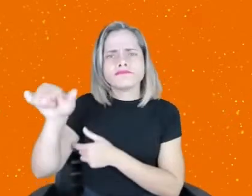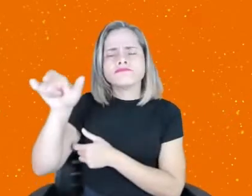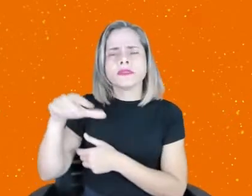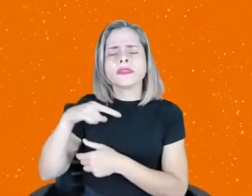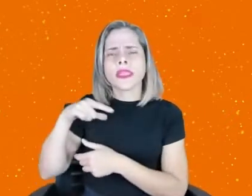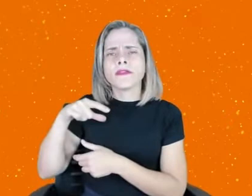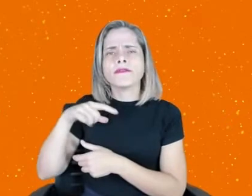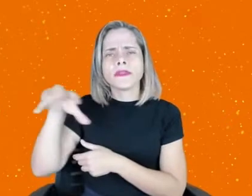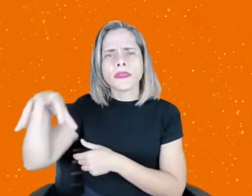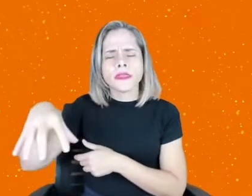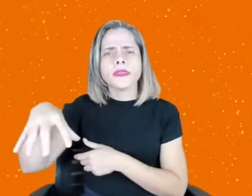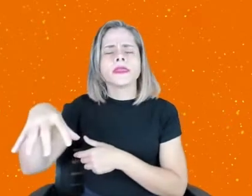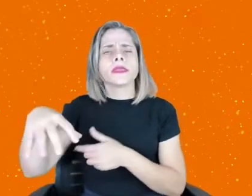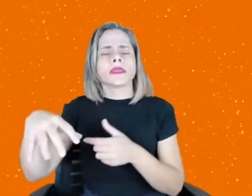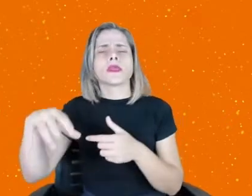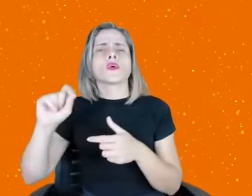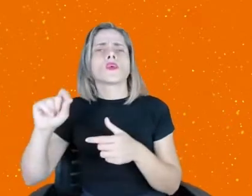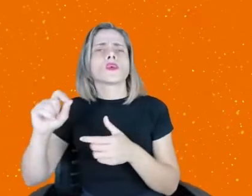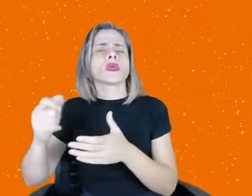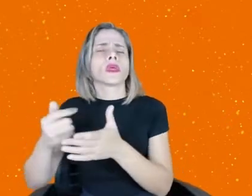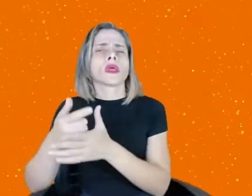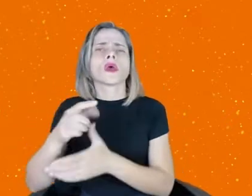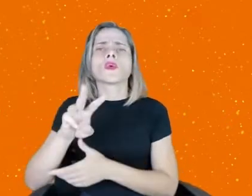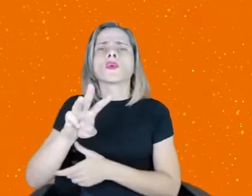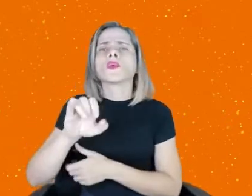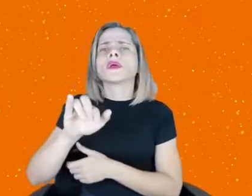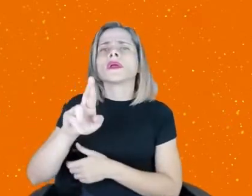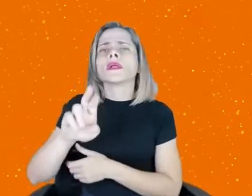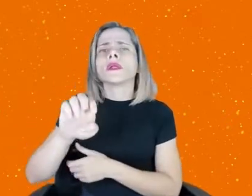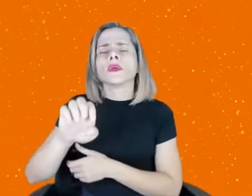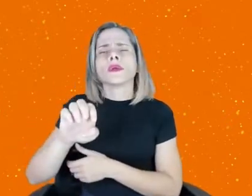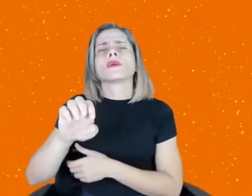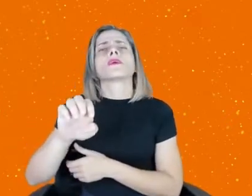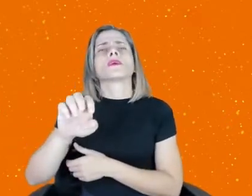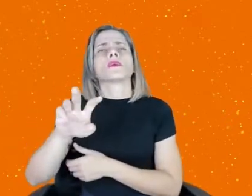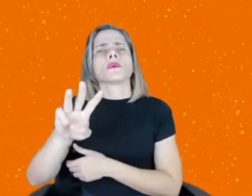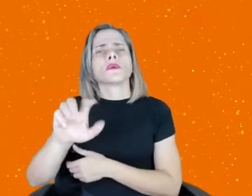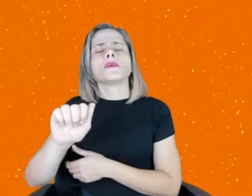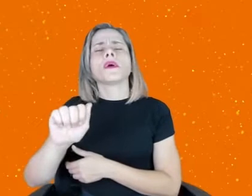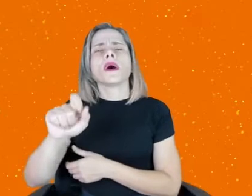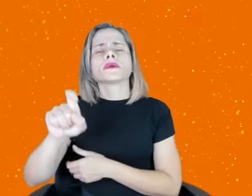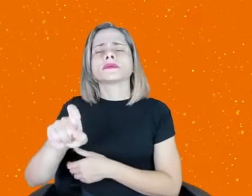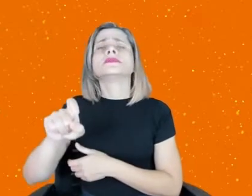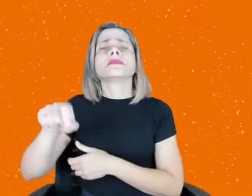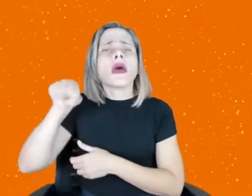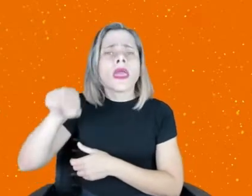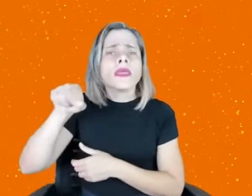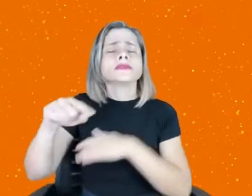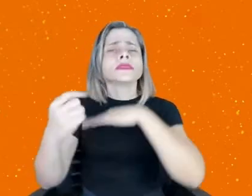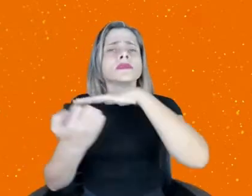da wirox que é uma empresa especializada em vídeos interativos